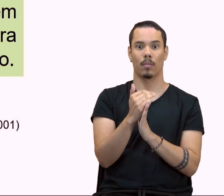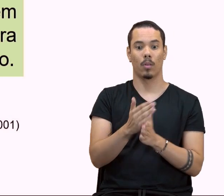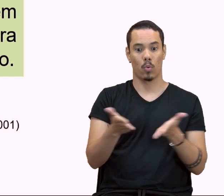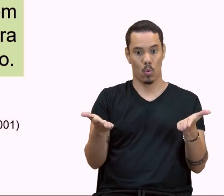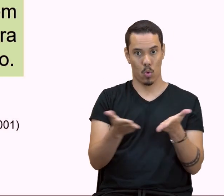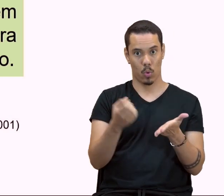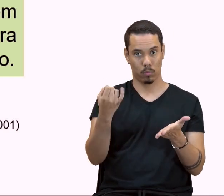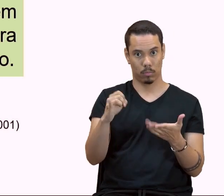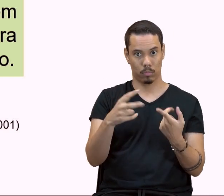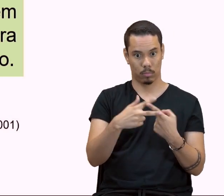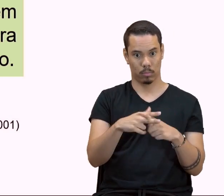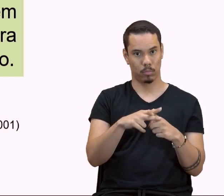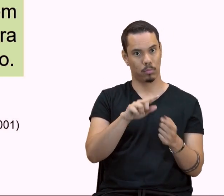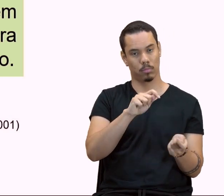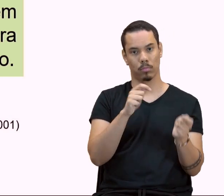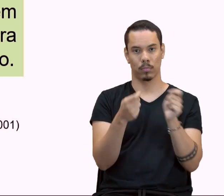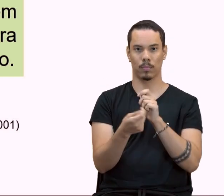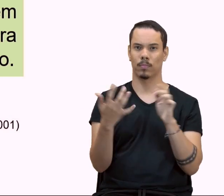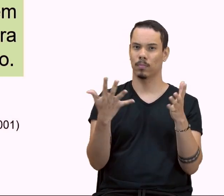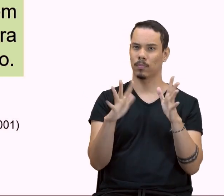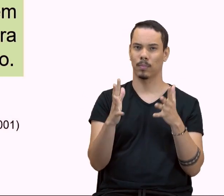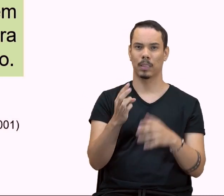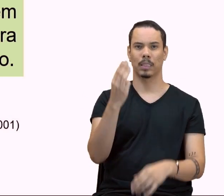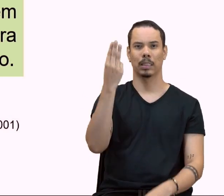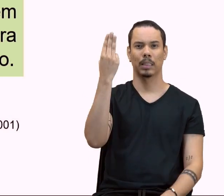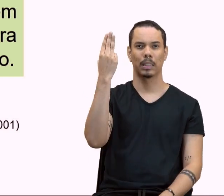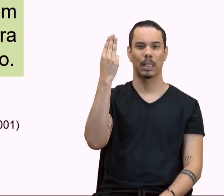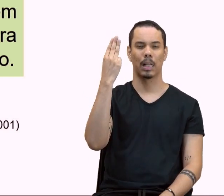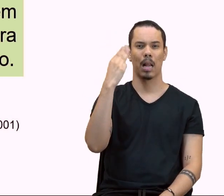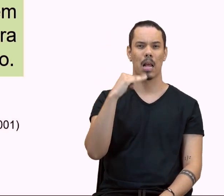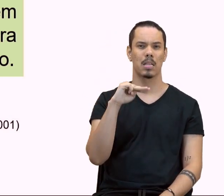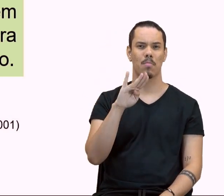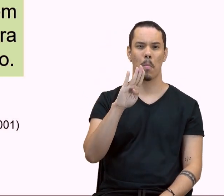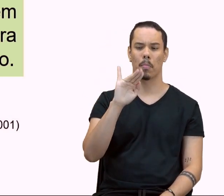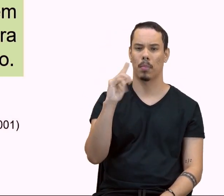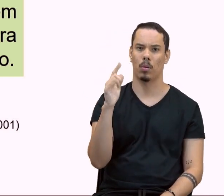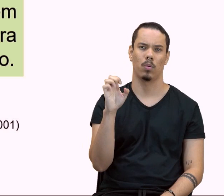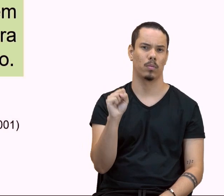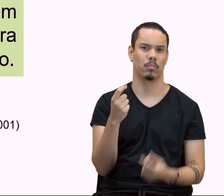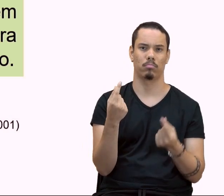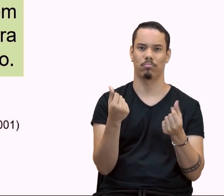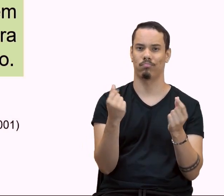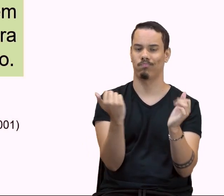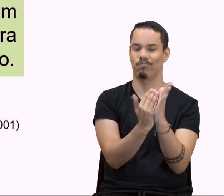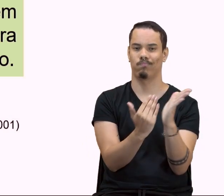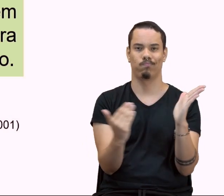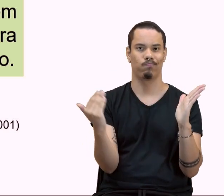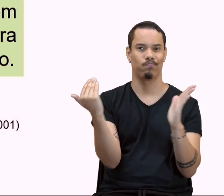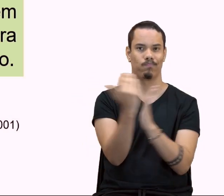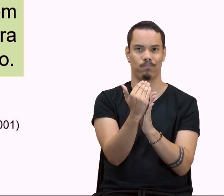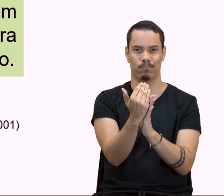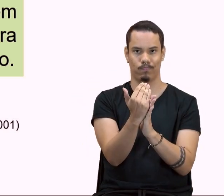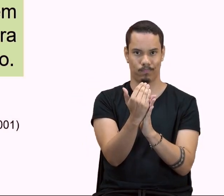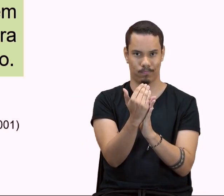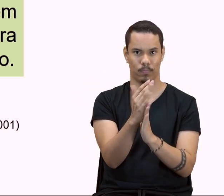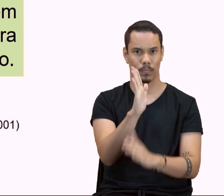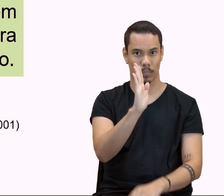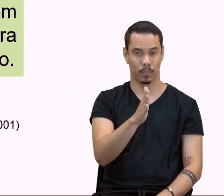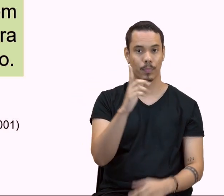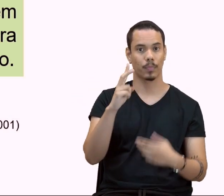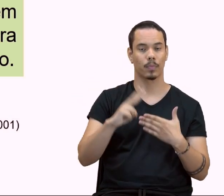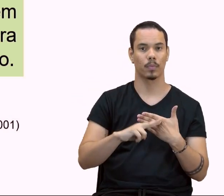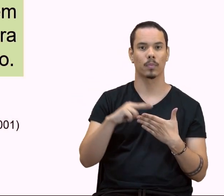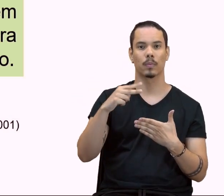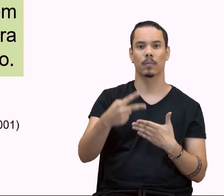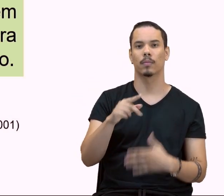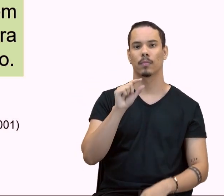valor, seria pelo menos, sei lá, uns 3 bilhões. Muito dinheiro, hein? Muito dinheiro. Vamos lá. E a consequência foi